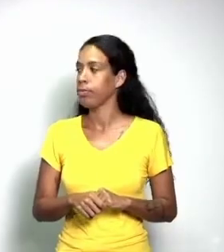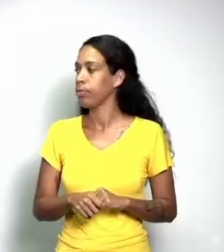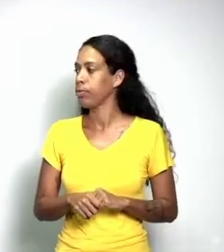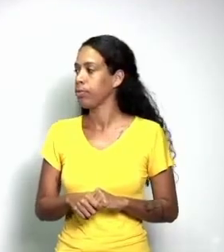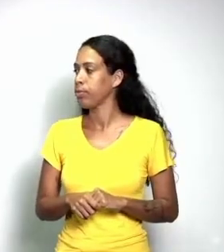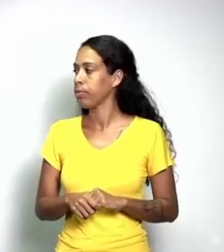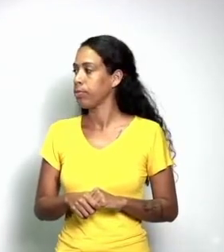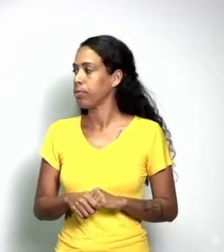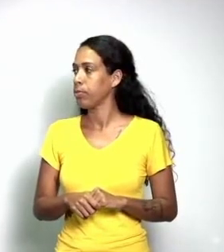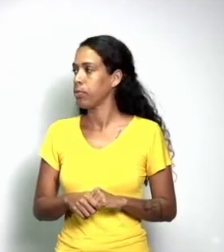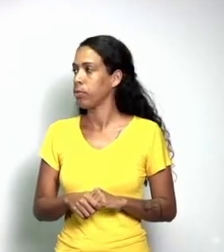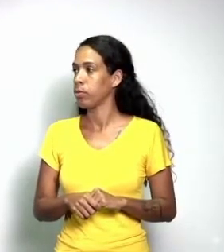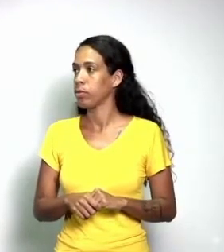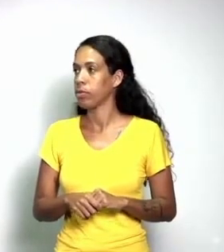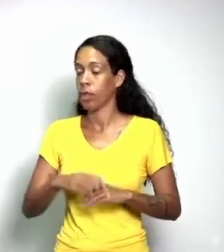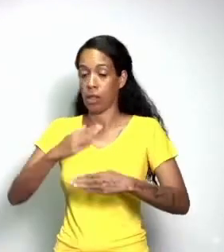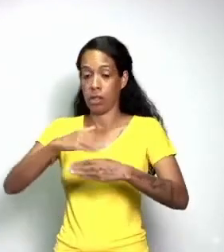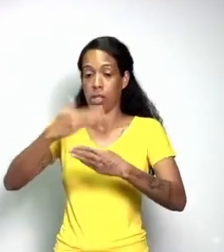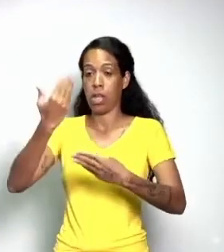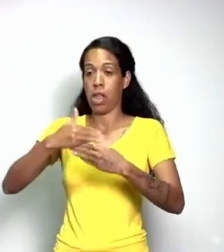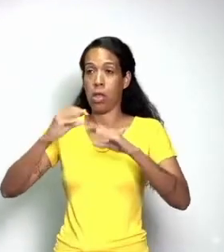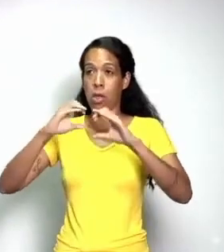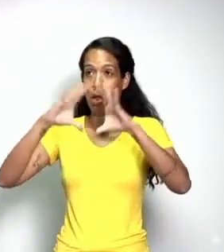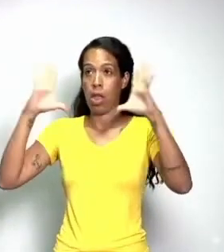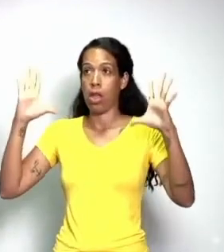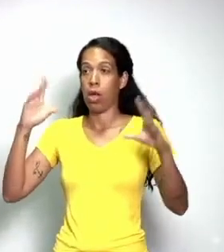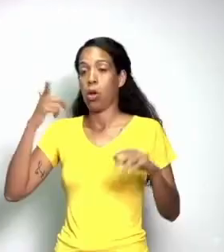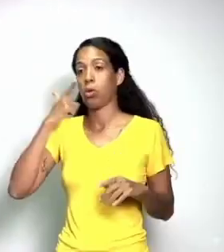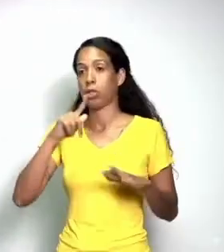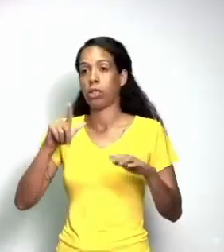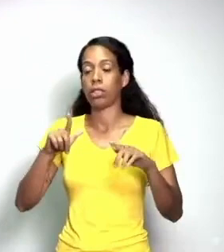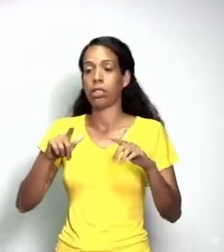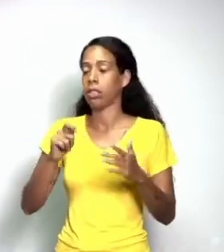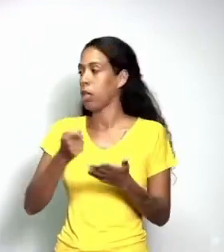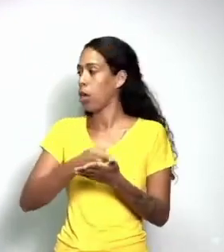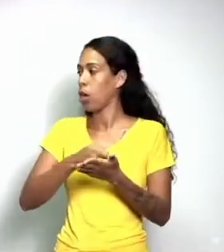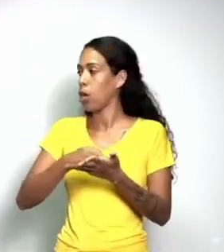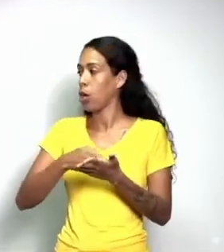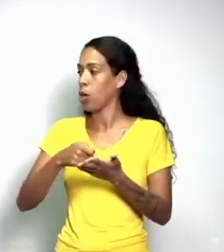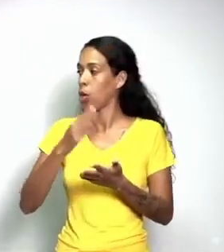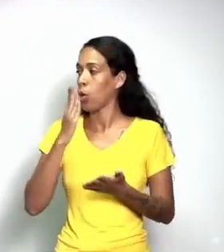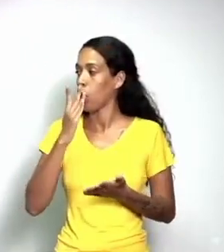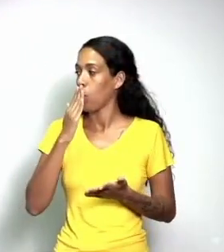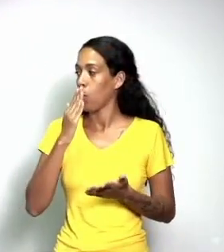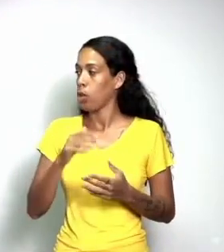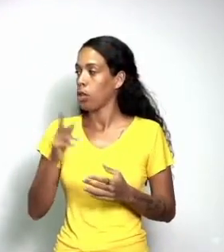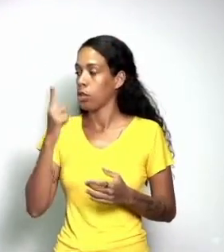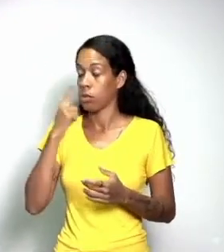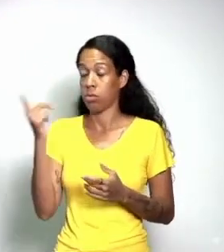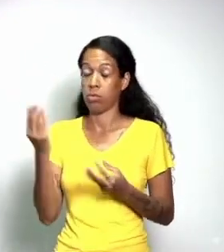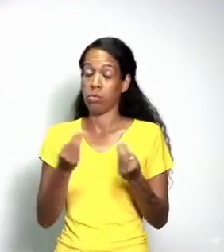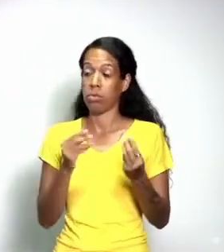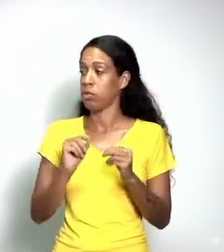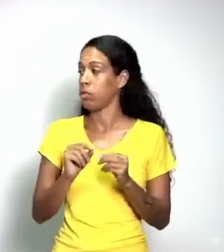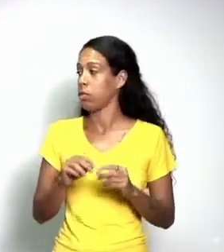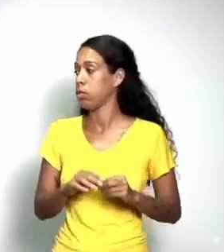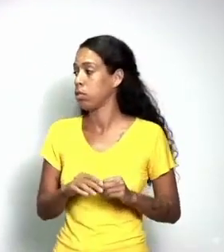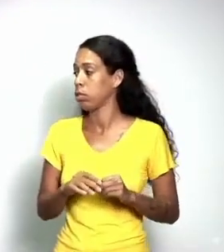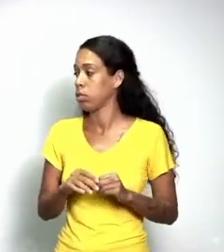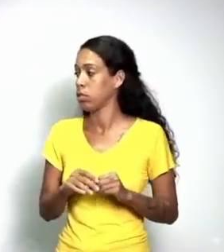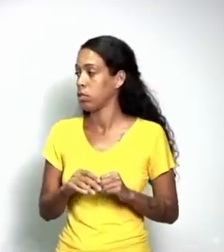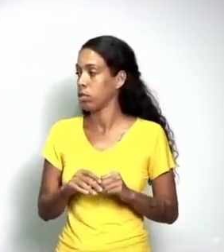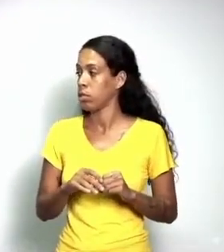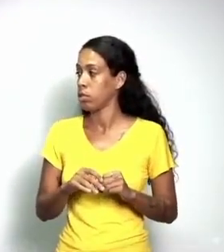Então, tá. Então, nessas claquetes claras, a gente consegue trabalhar com caneta de quadro. E aí a lógica é que a